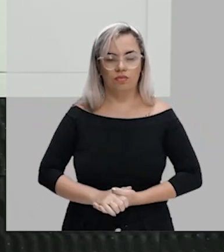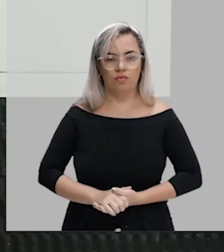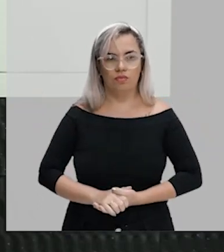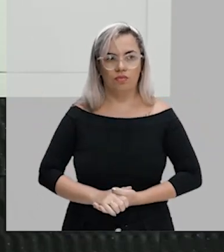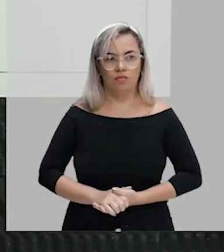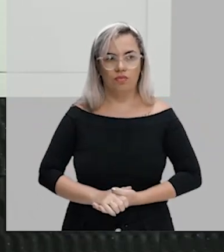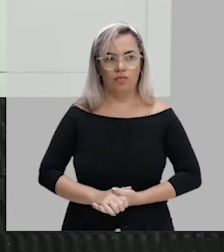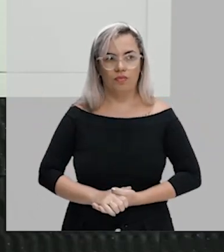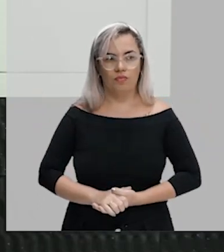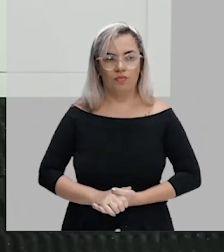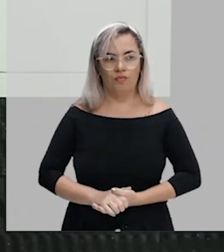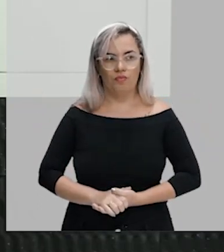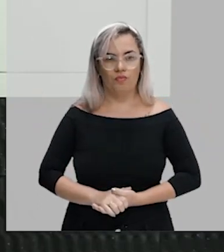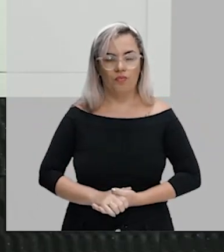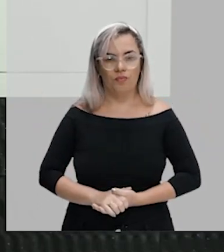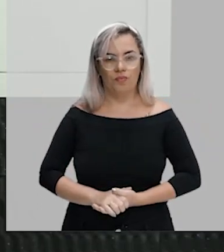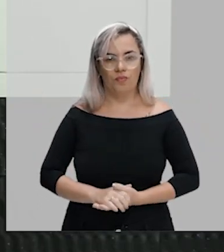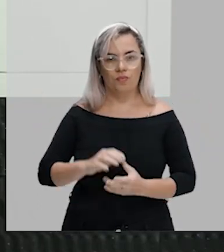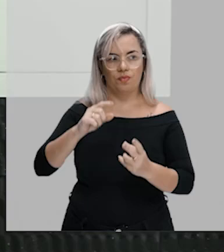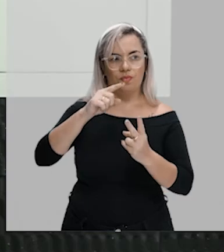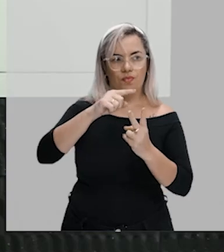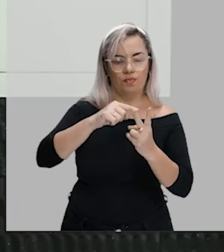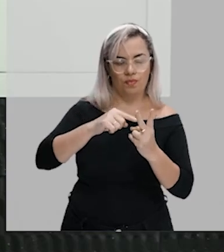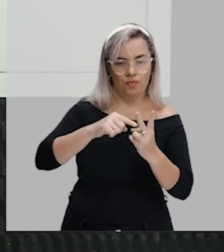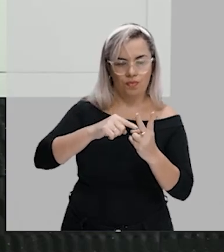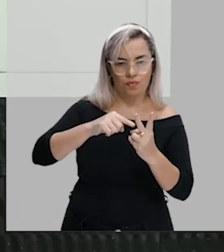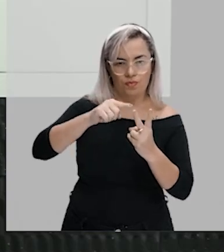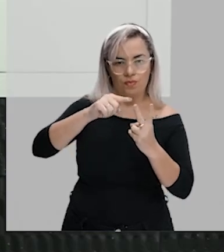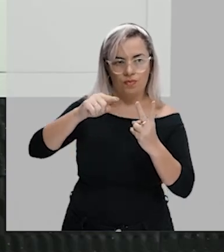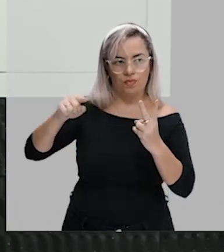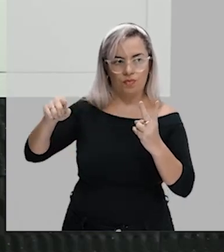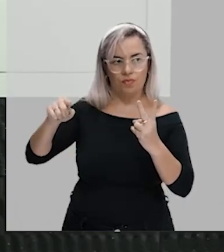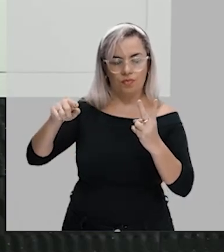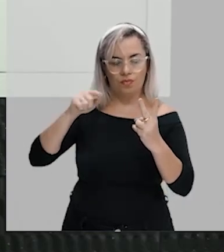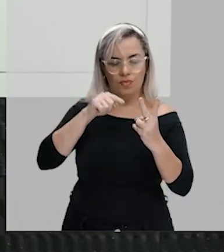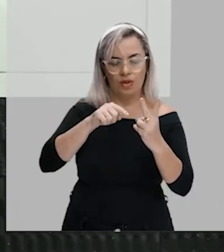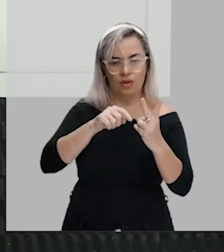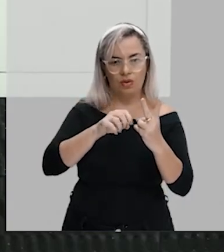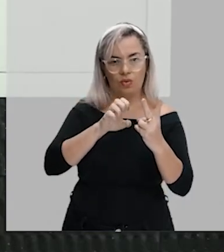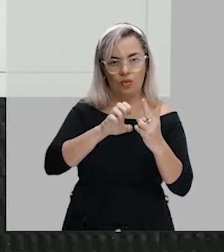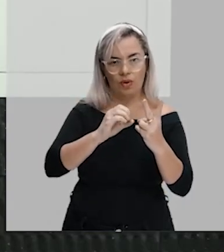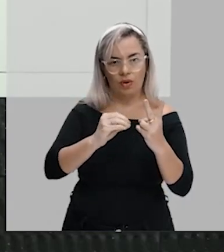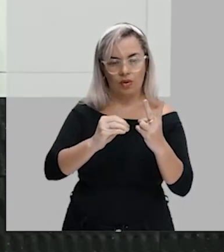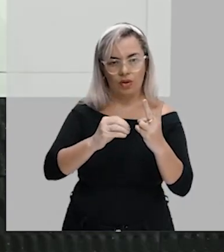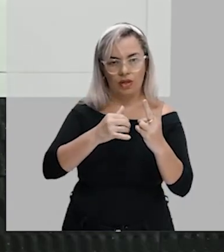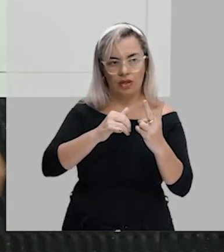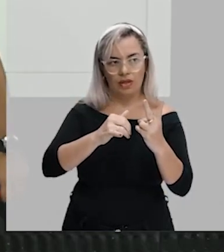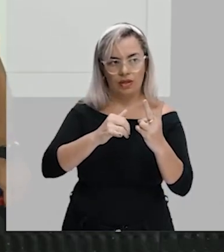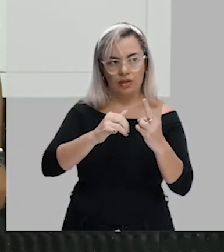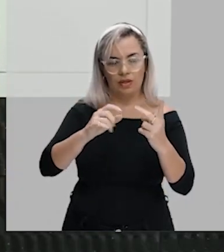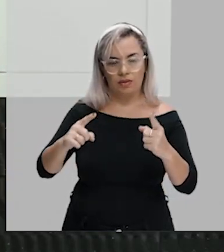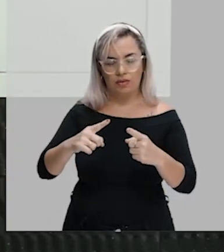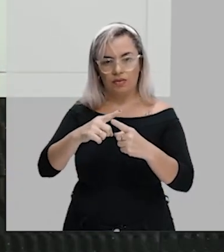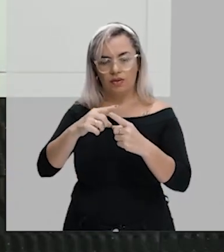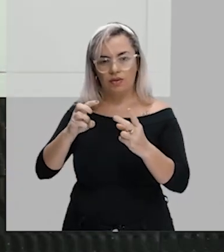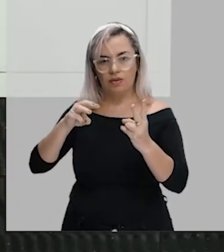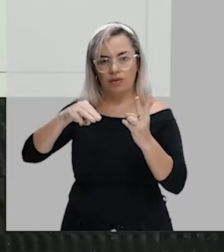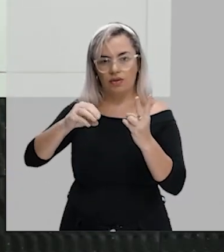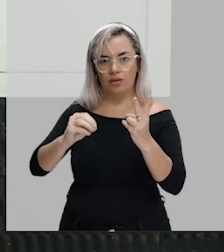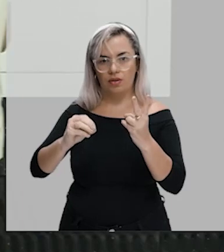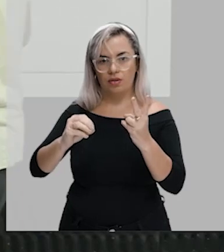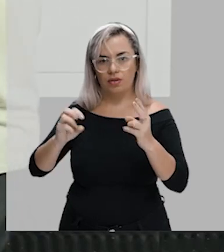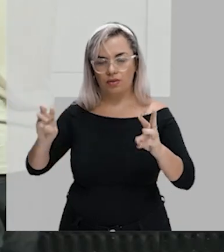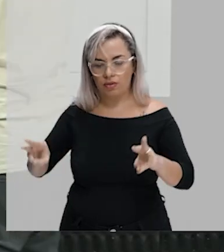A permissividade elétrica é a permeabilidade magnética, tá, ok? Justamente por conta dos campos elétricos e